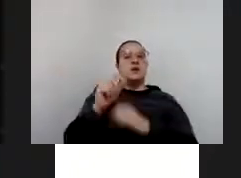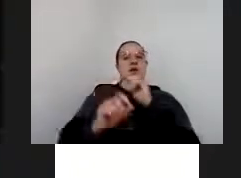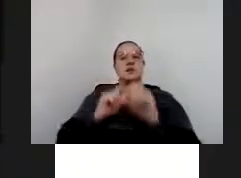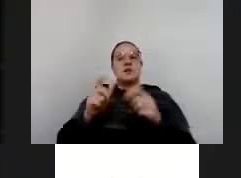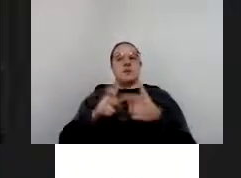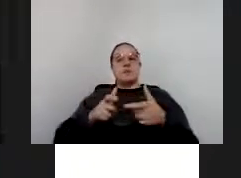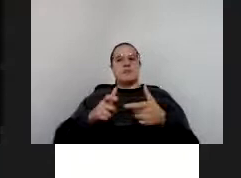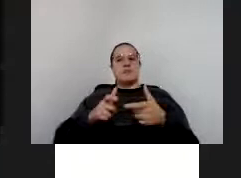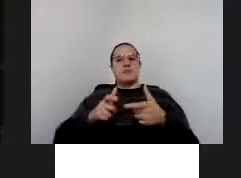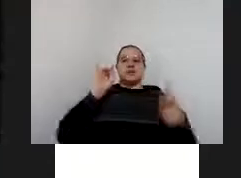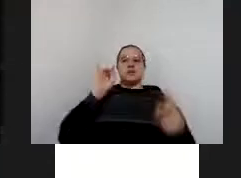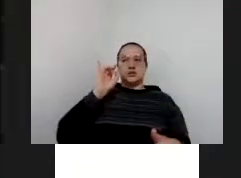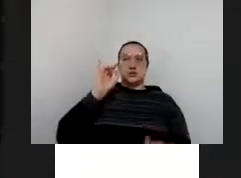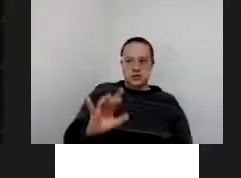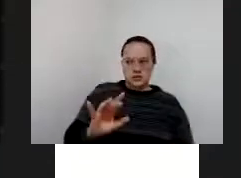não só